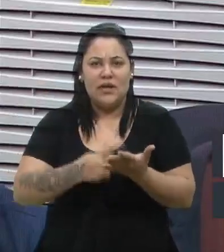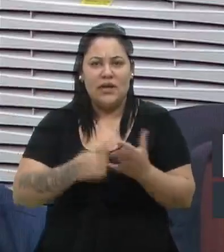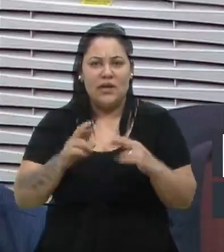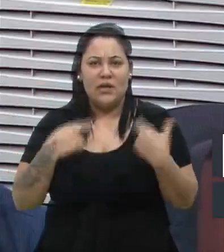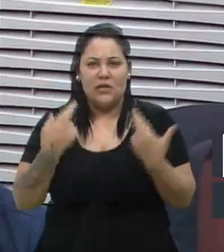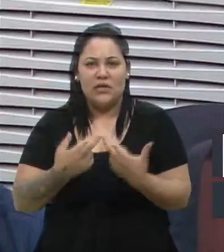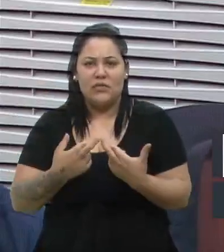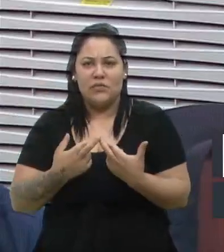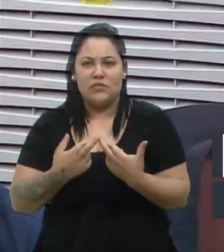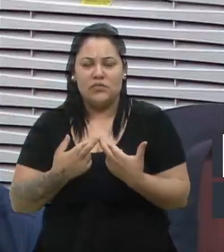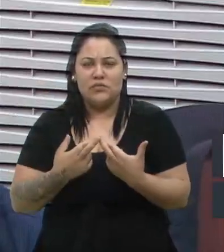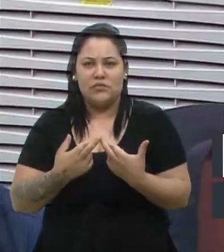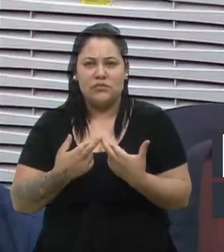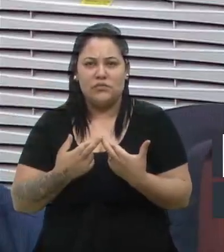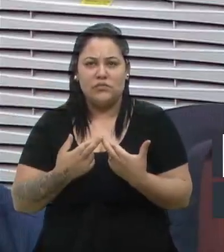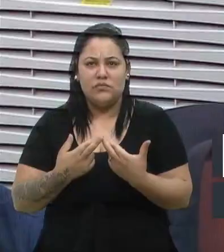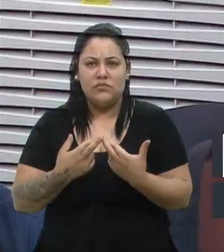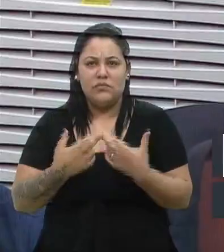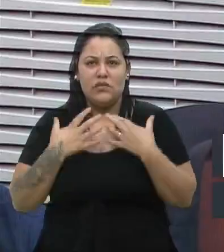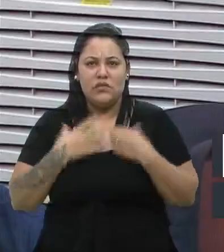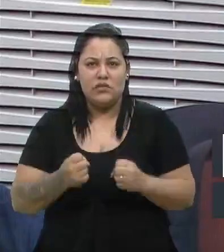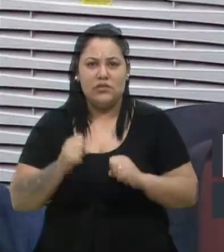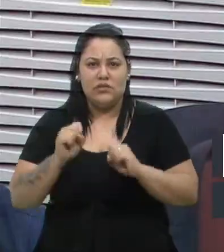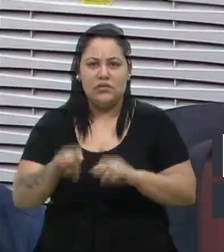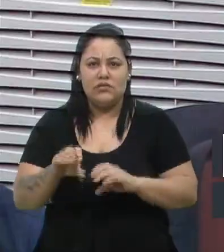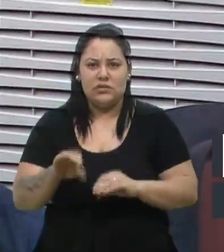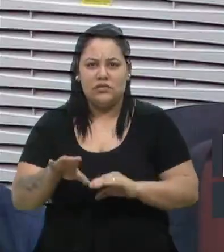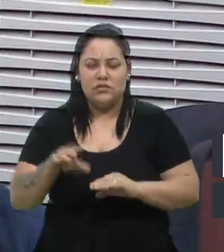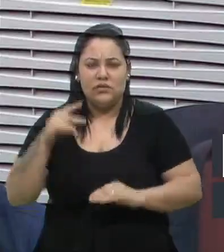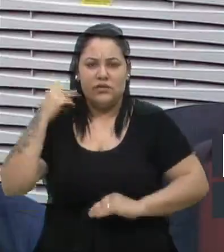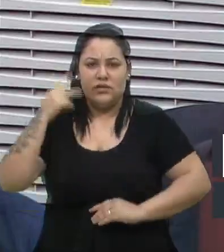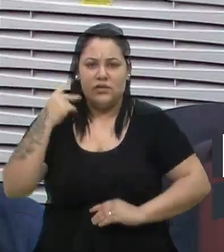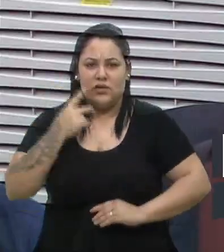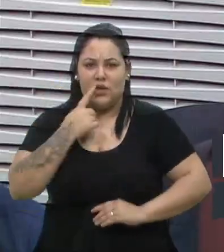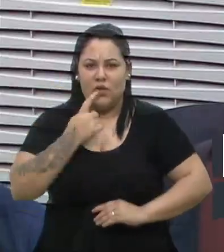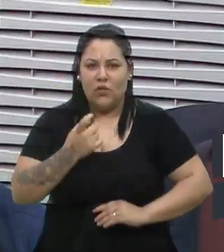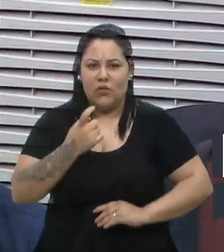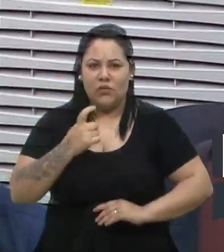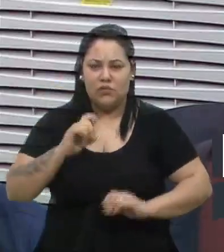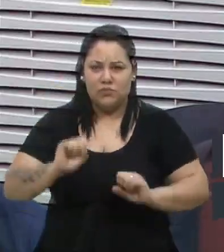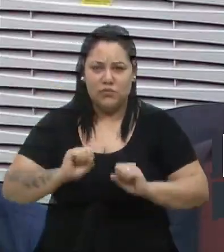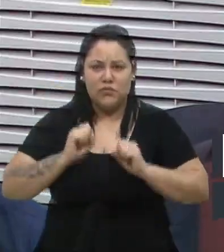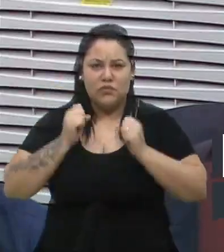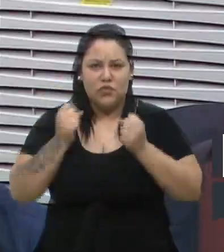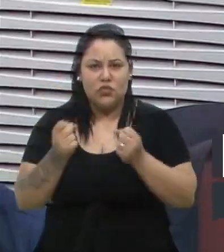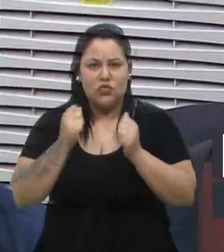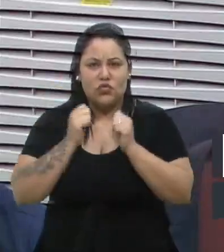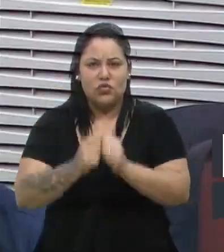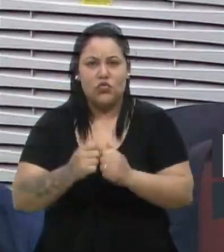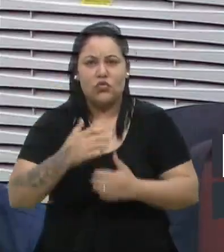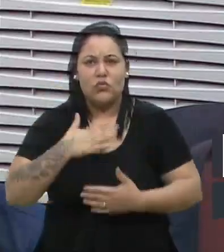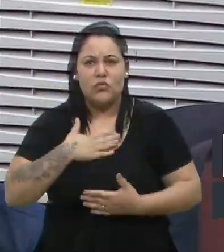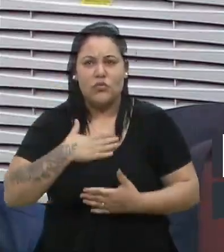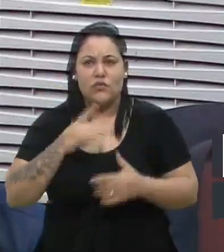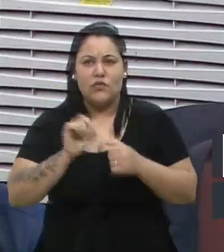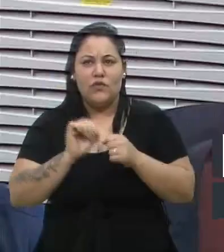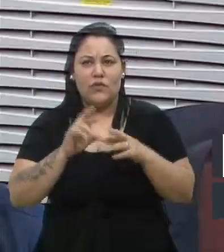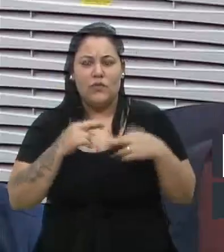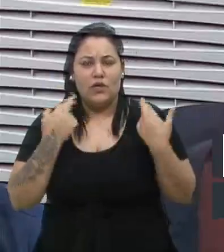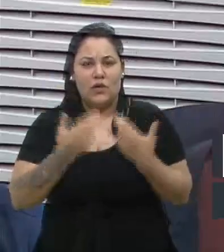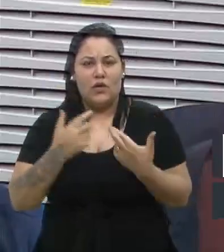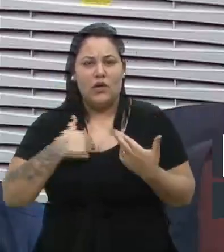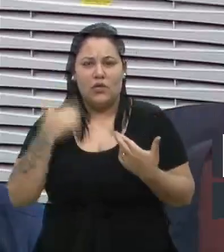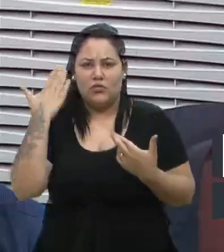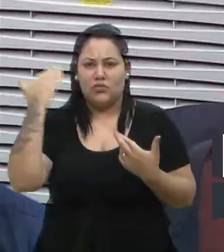Educação. Vereadora Rose se empenhou, juntamente, estivemos em reunião na Secretaria da Educação, me fazem uma reunião e não sou convidado, que sou